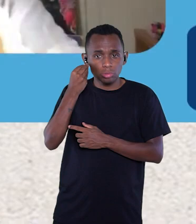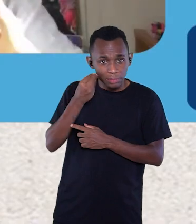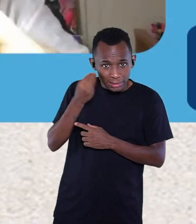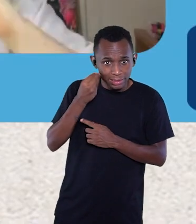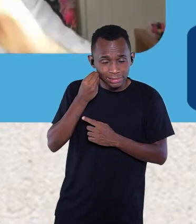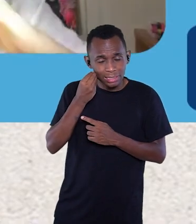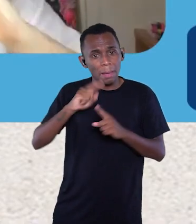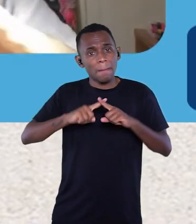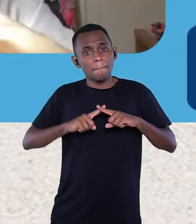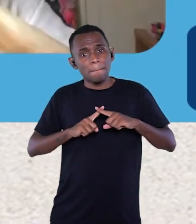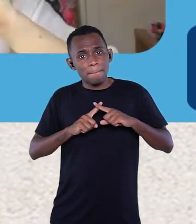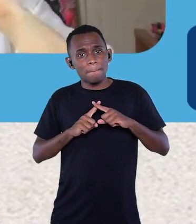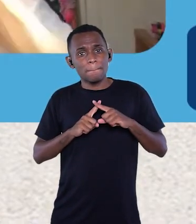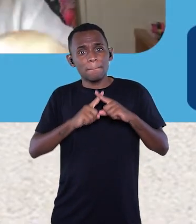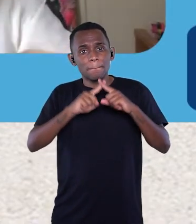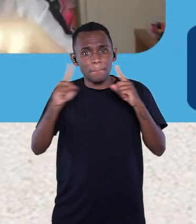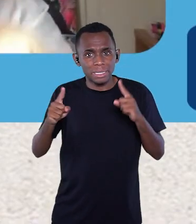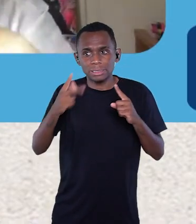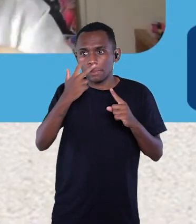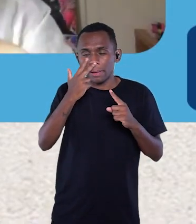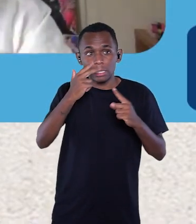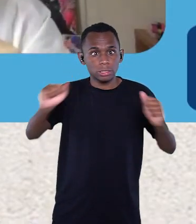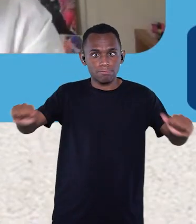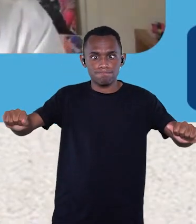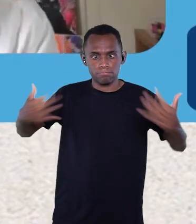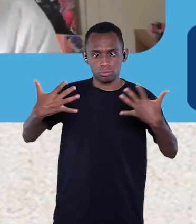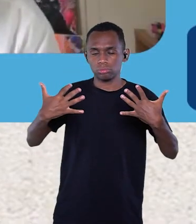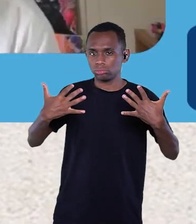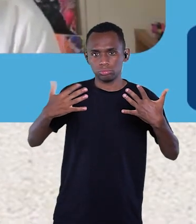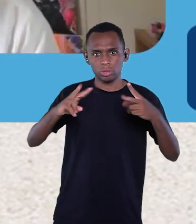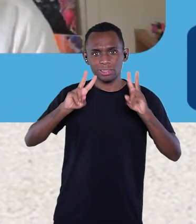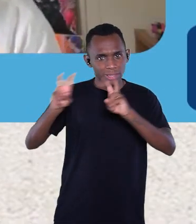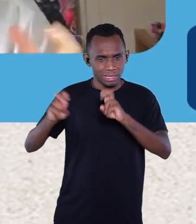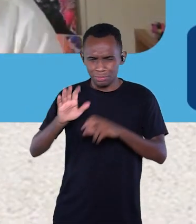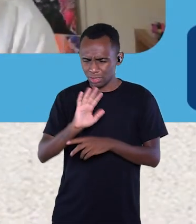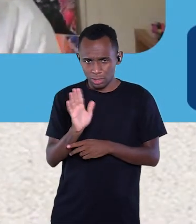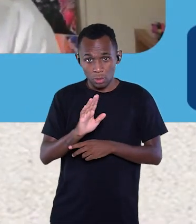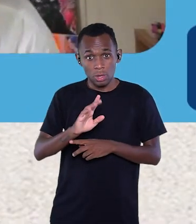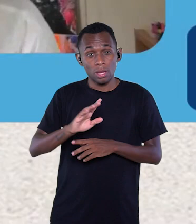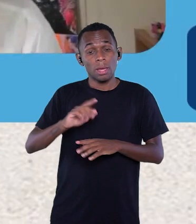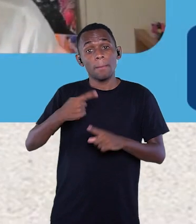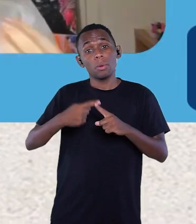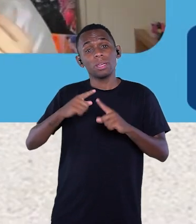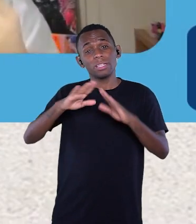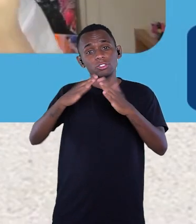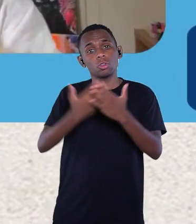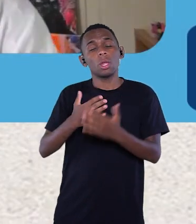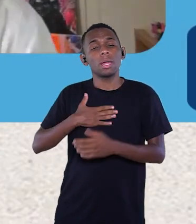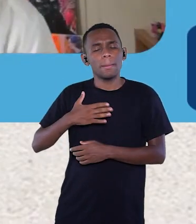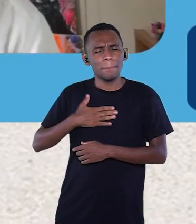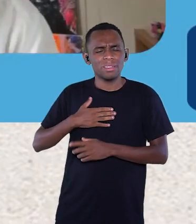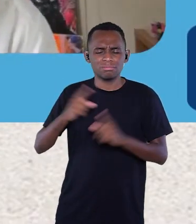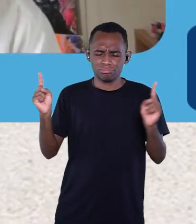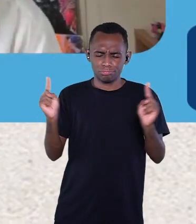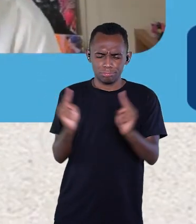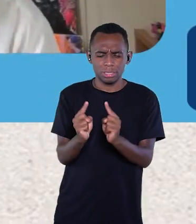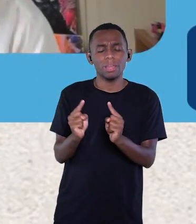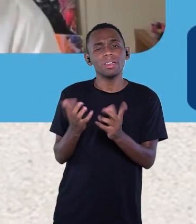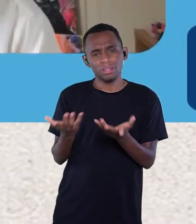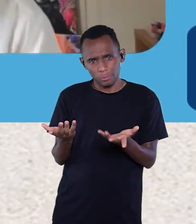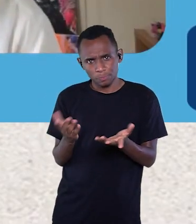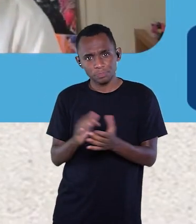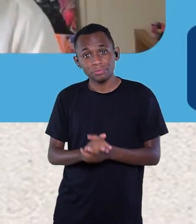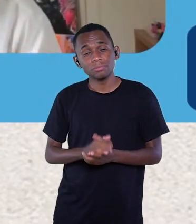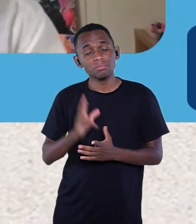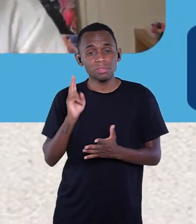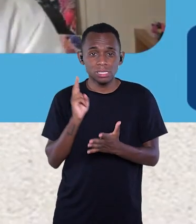assim colocada no holofote nesse tema, sabe? Eu acho que a minha escola era uma escola pequena, isso sempre foi uma